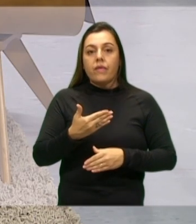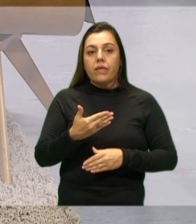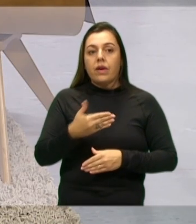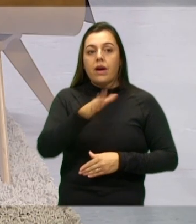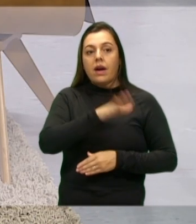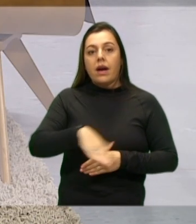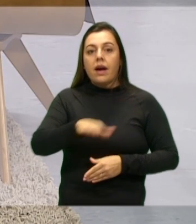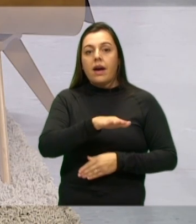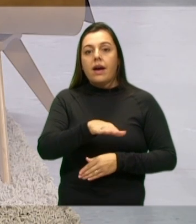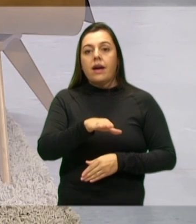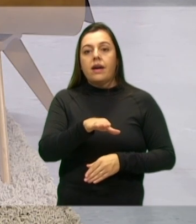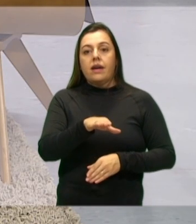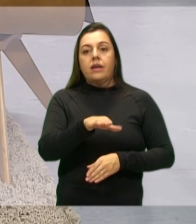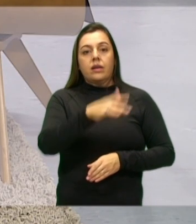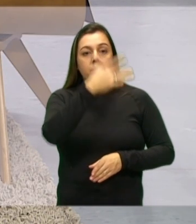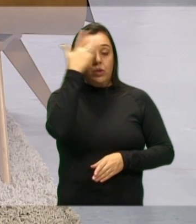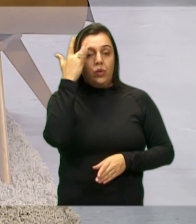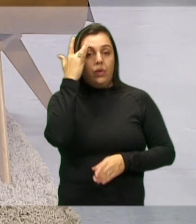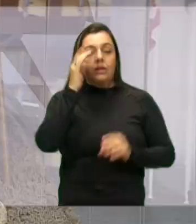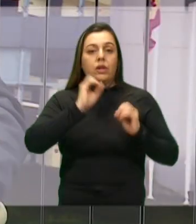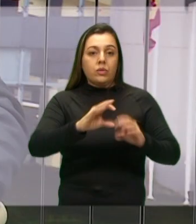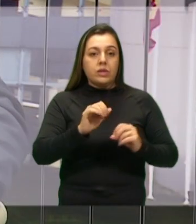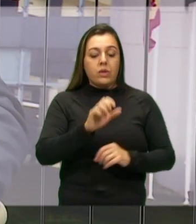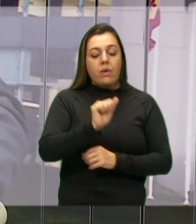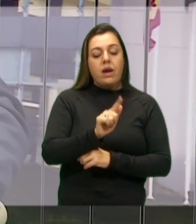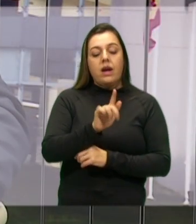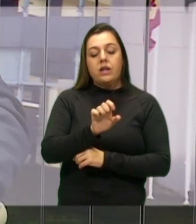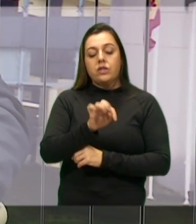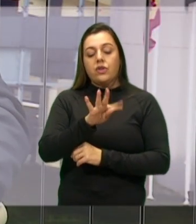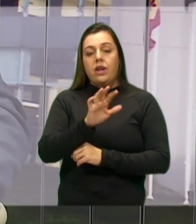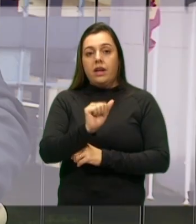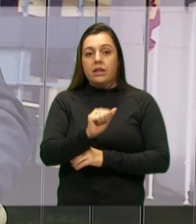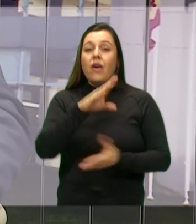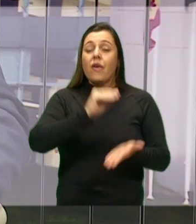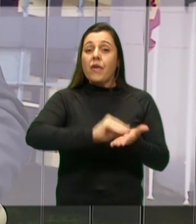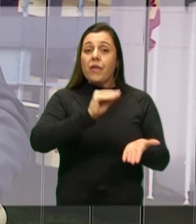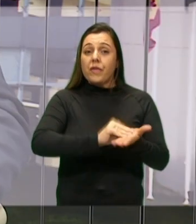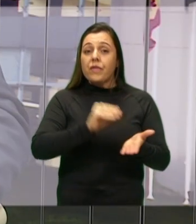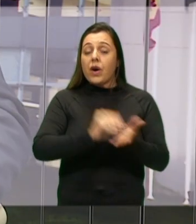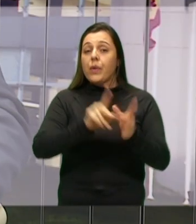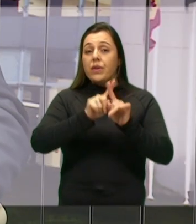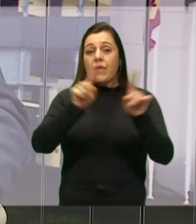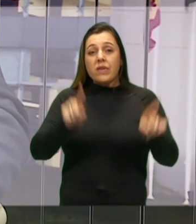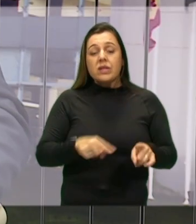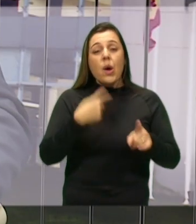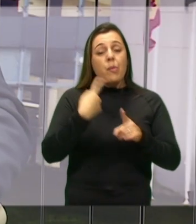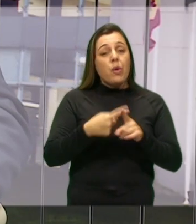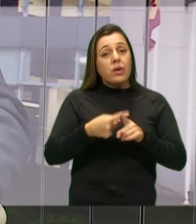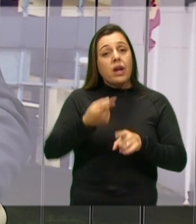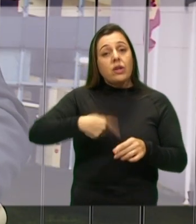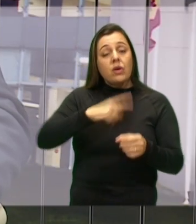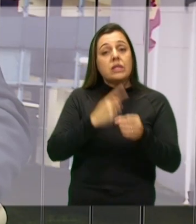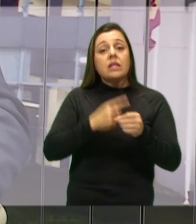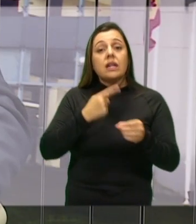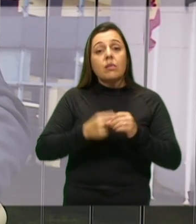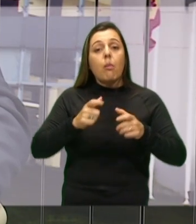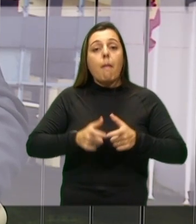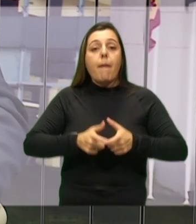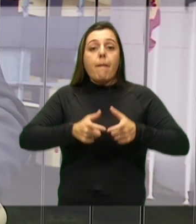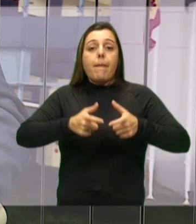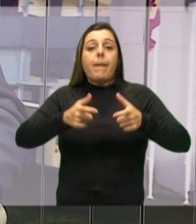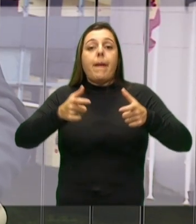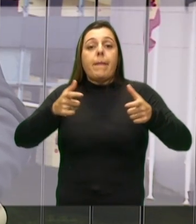de educação. Sim. Itajaí tem um déficit de servidores públicos gigantesco, porque a nossa cidade foi uma cidade que foi